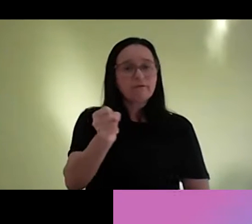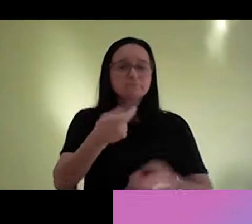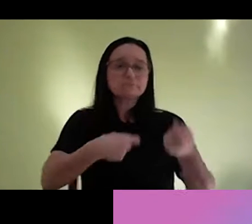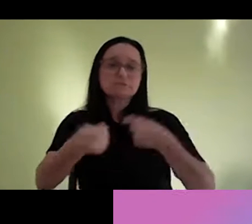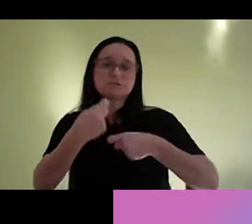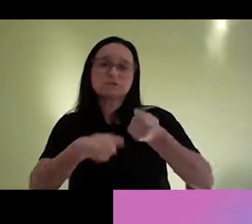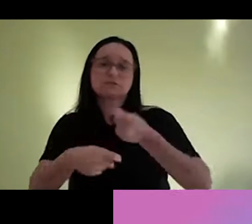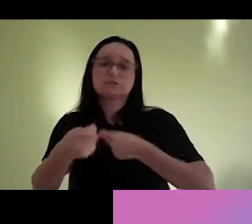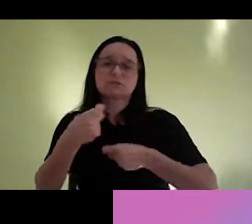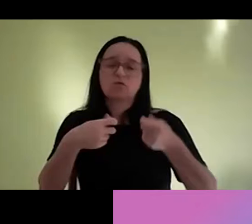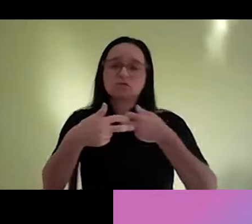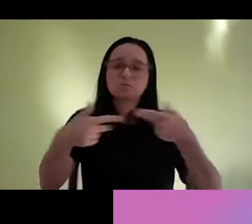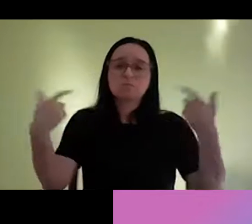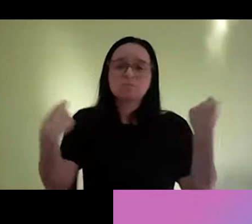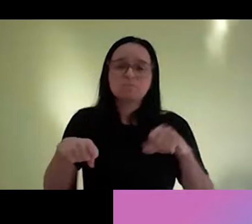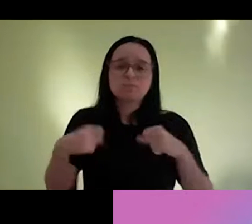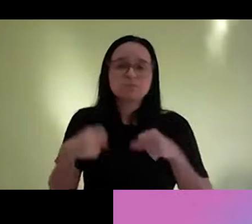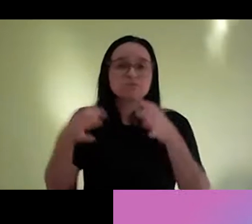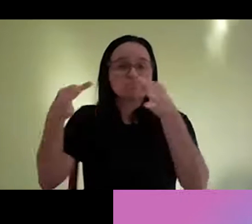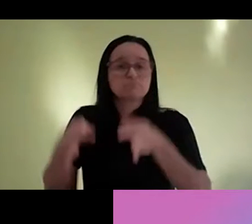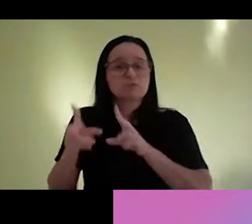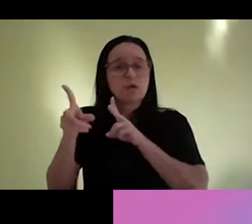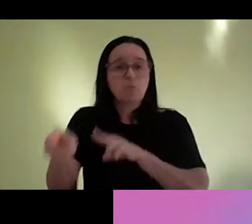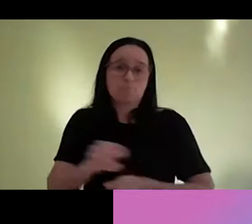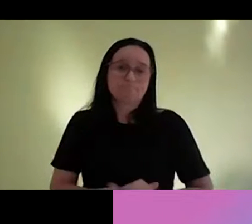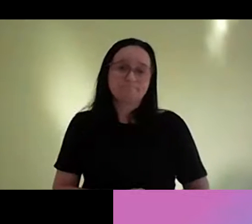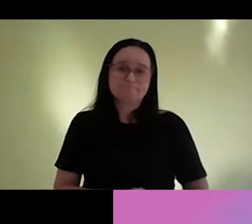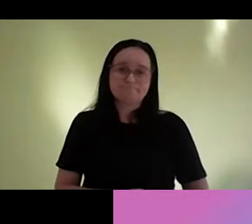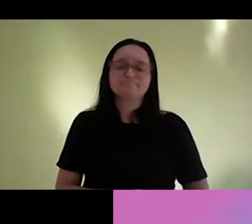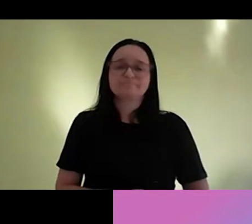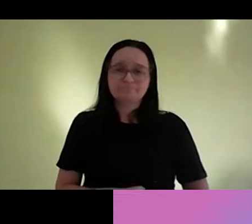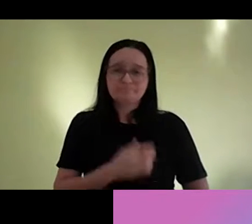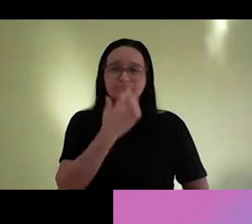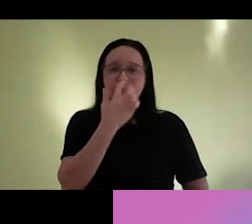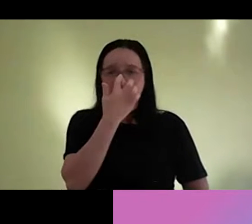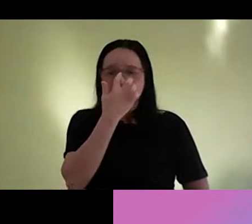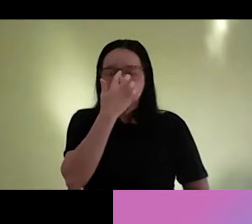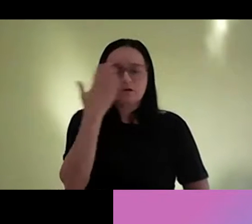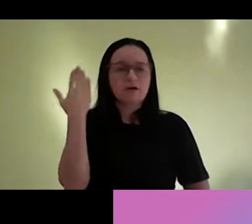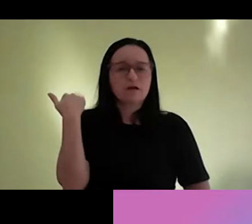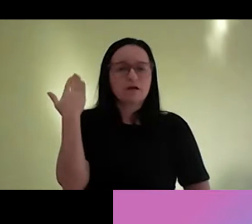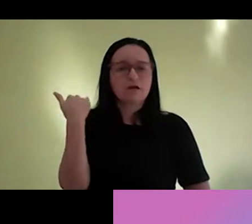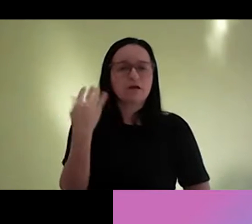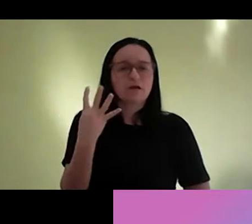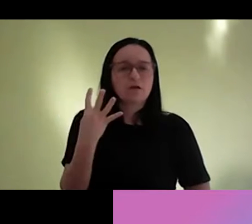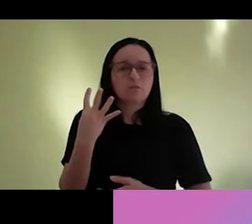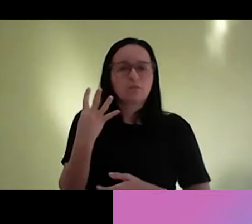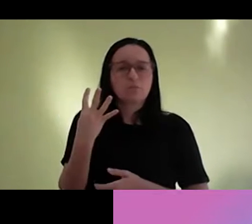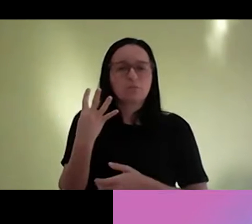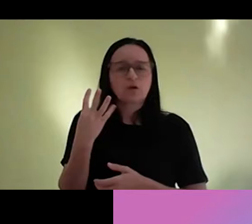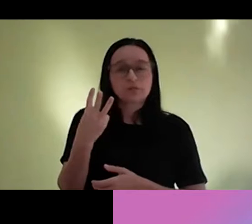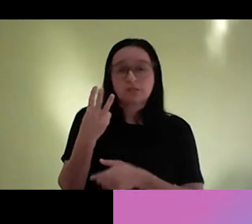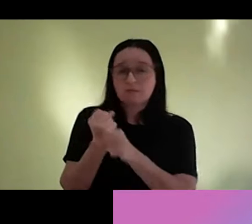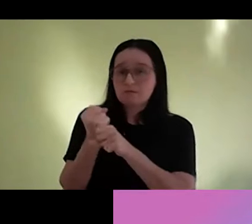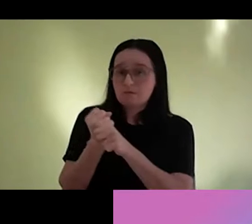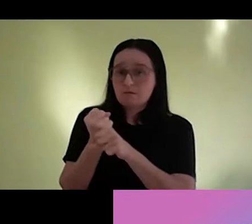situações que eu preciso disso e foi aí que nos últimos quatro, três anos o mundo começou a